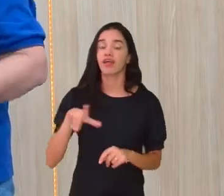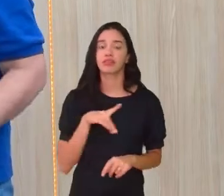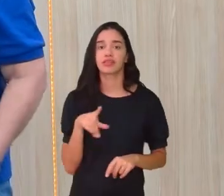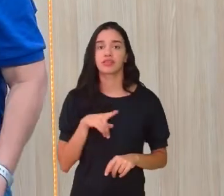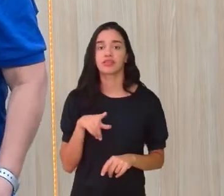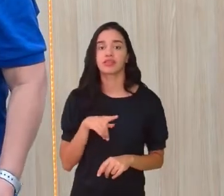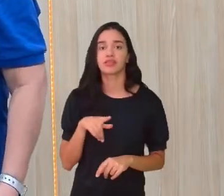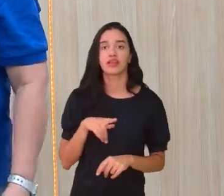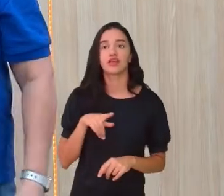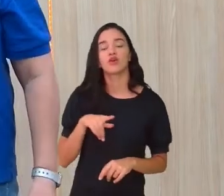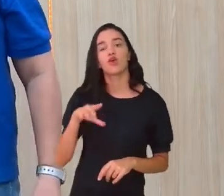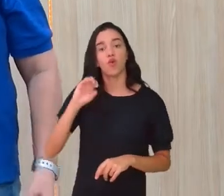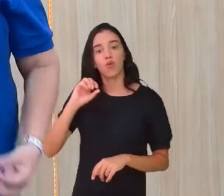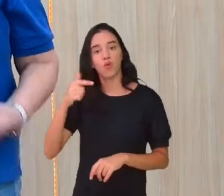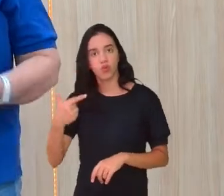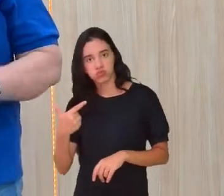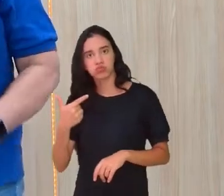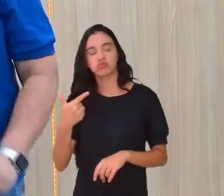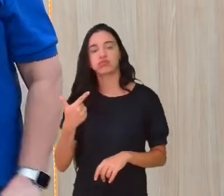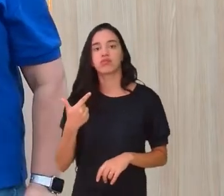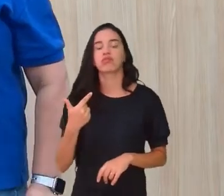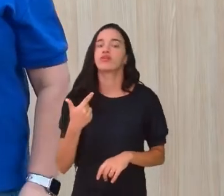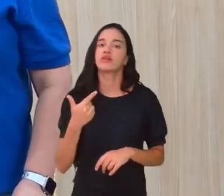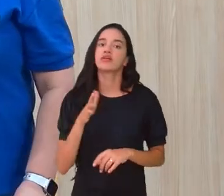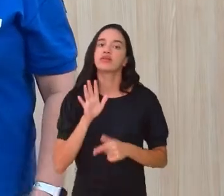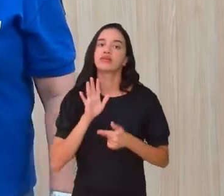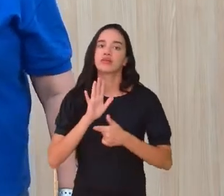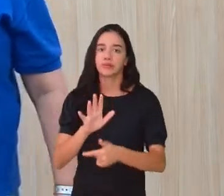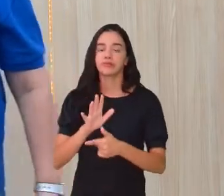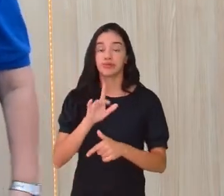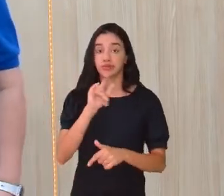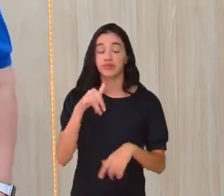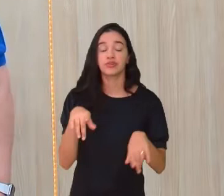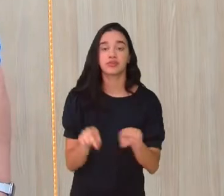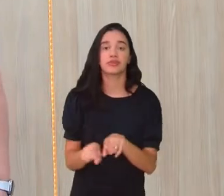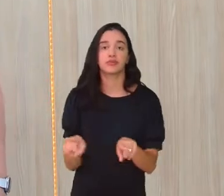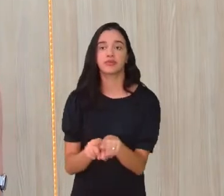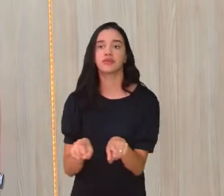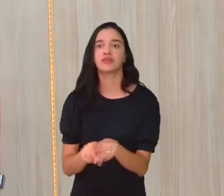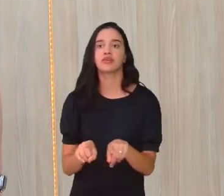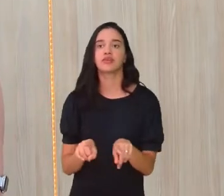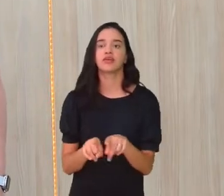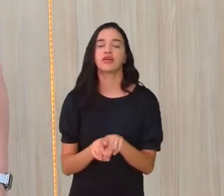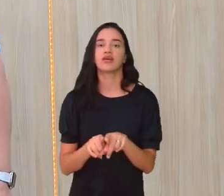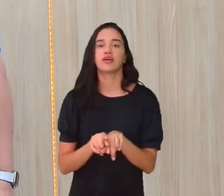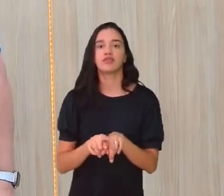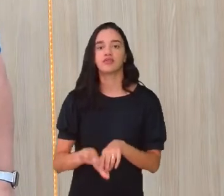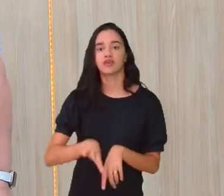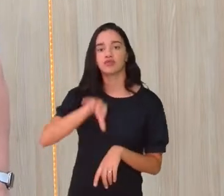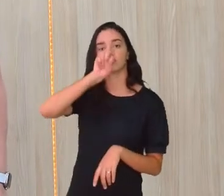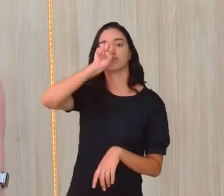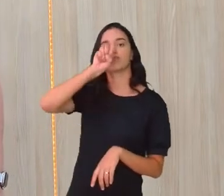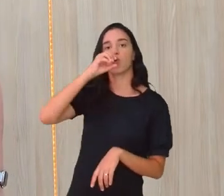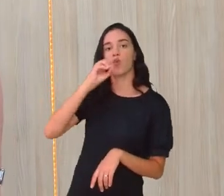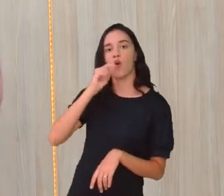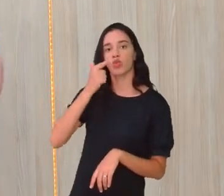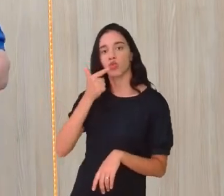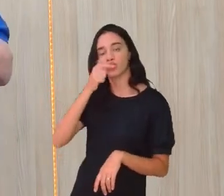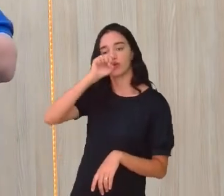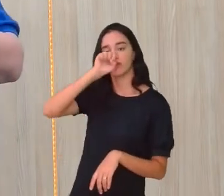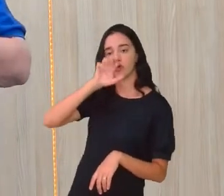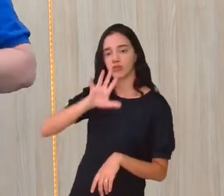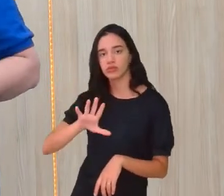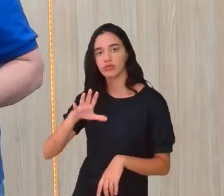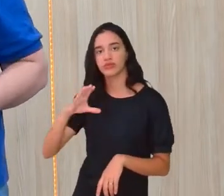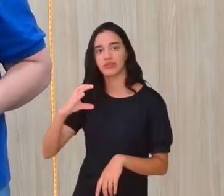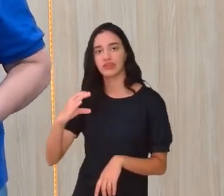oxigênio, né? O O2, aí eu estou já mostrando a questão de fórmula, e vai eliminar o CO2. Lembrando que na hora que